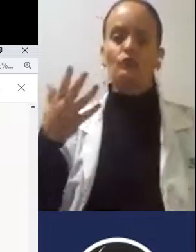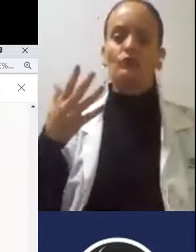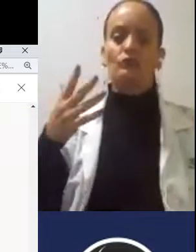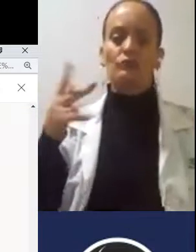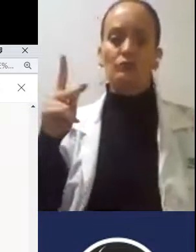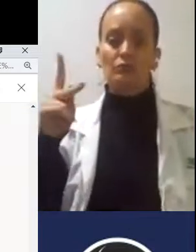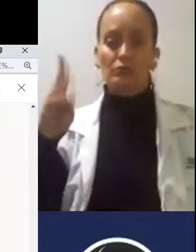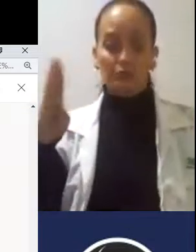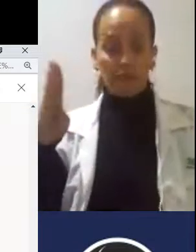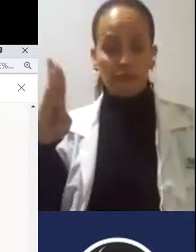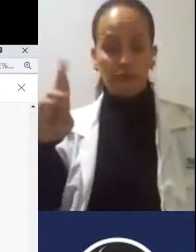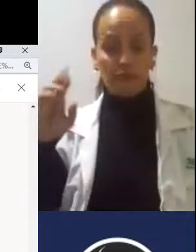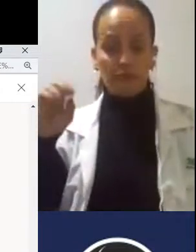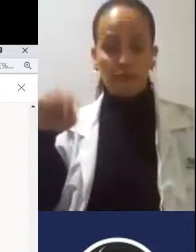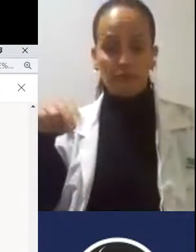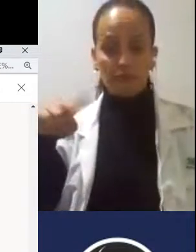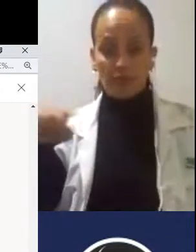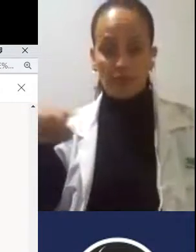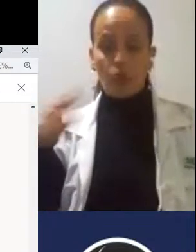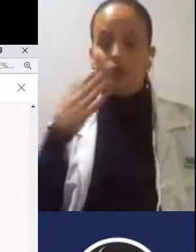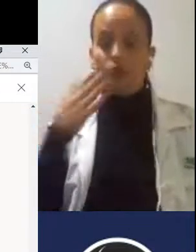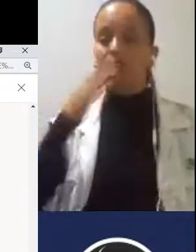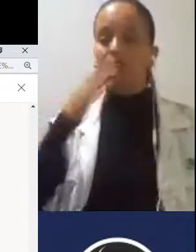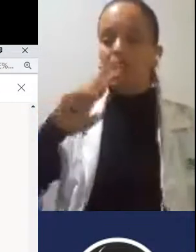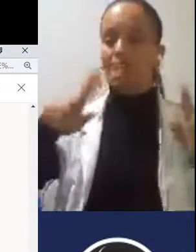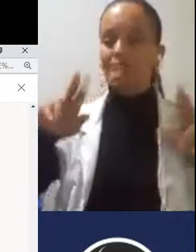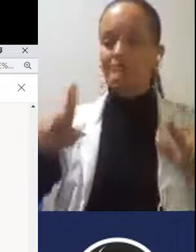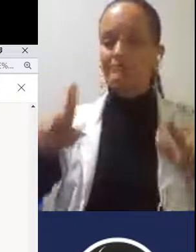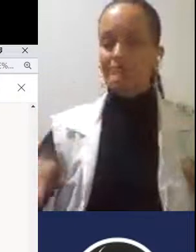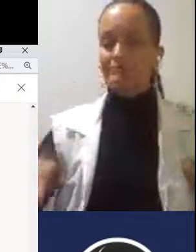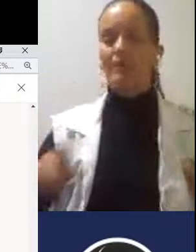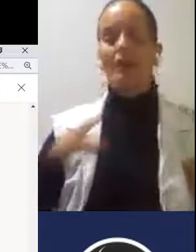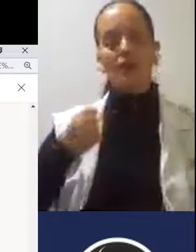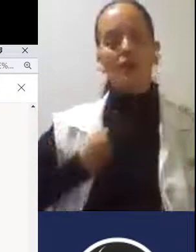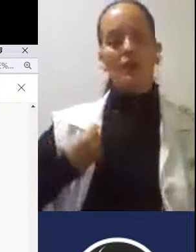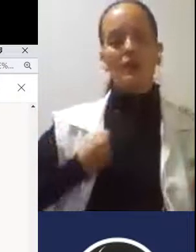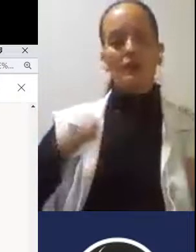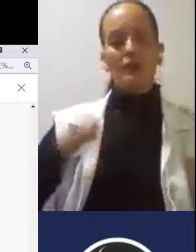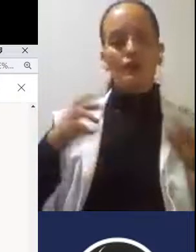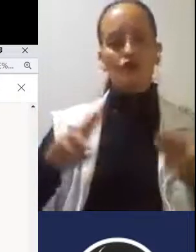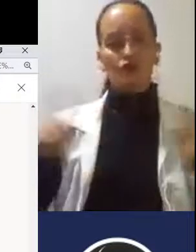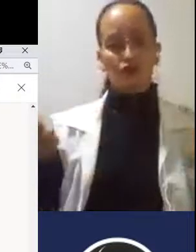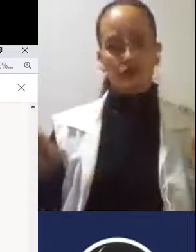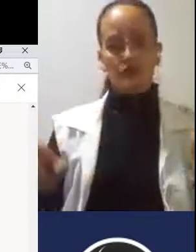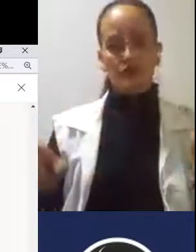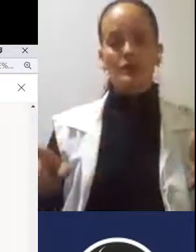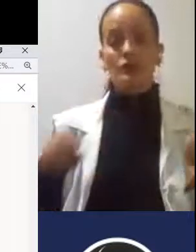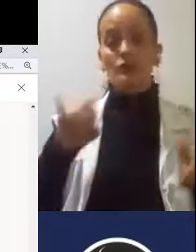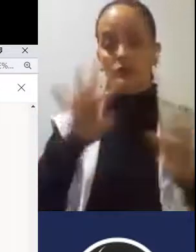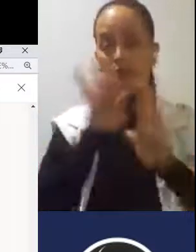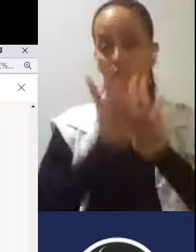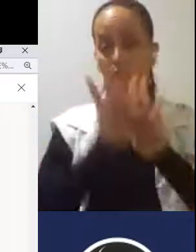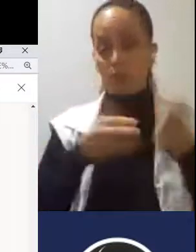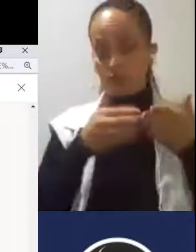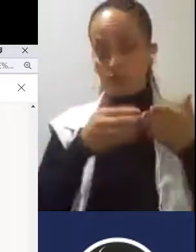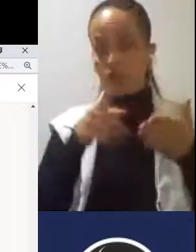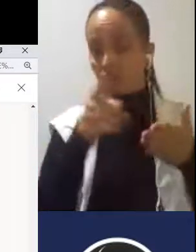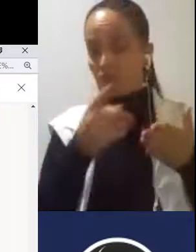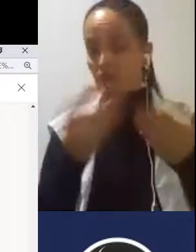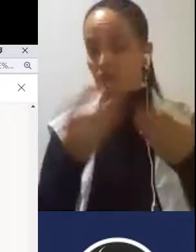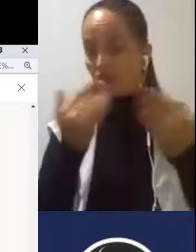esse material que tem no livro, porque as informações complementares vocês precisam retirar daqui também, ou da internet, dependendo, né? Se